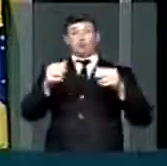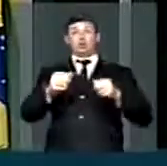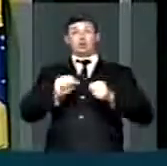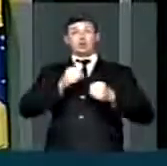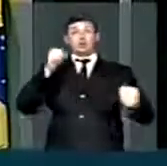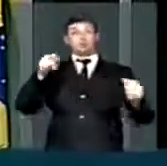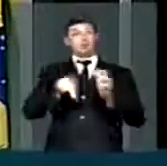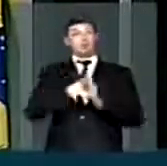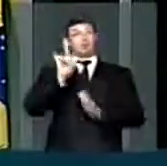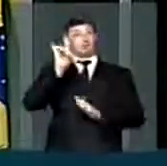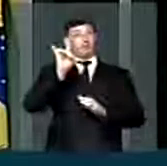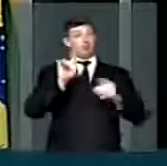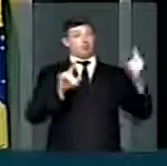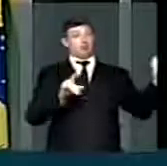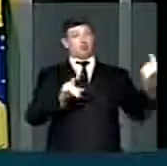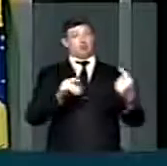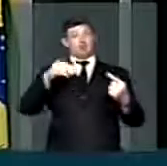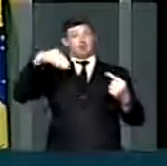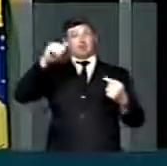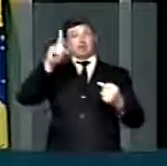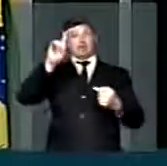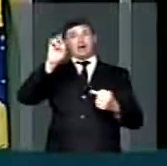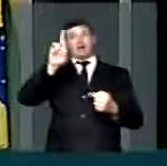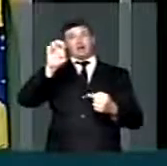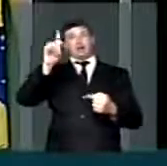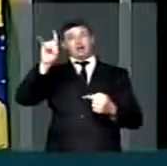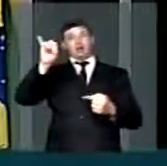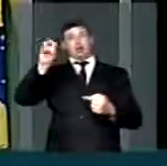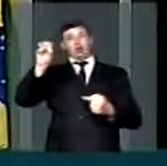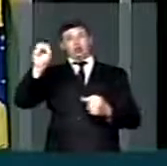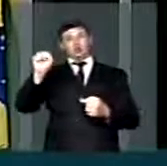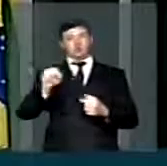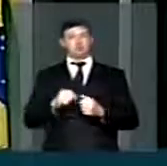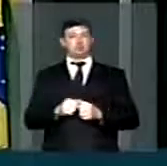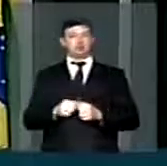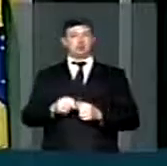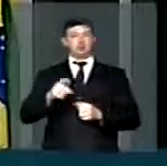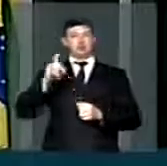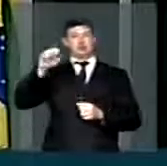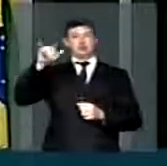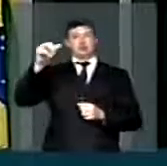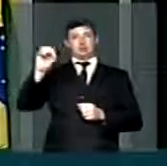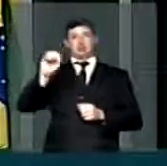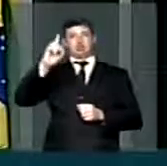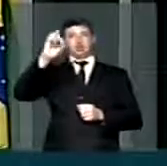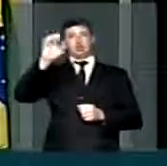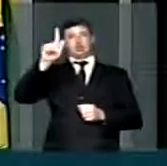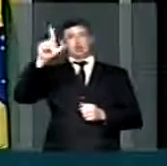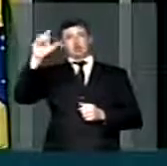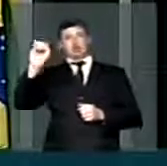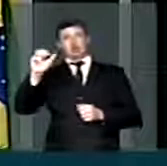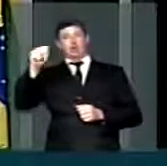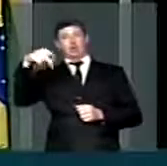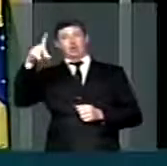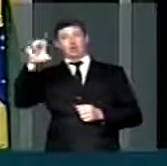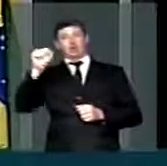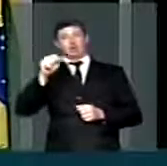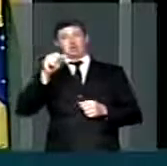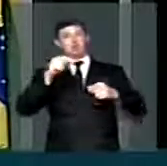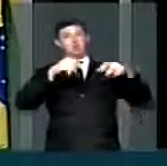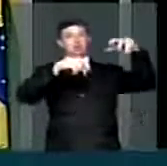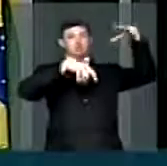Bolívia, o Madre de Dios, o Rio Beni, o degelo dos Andes, num